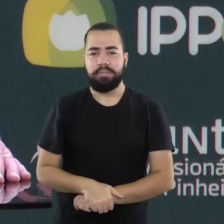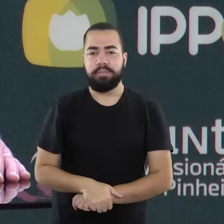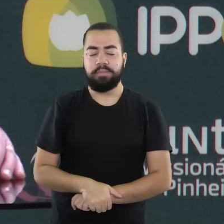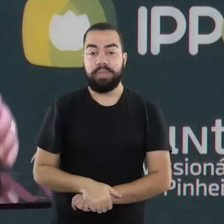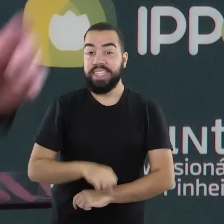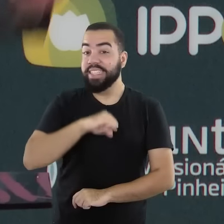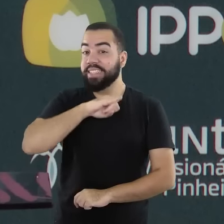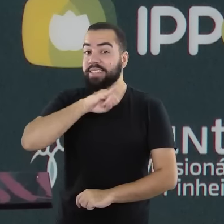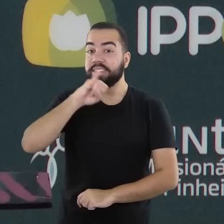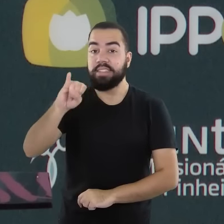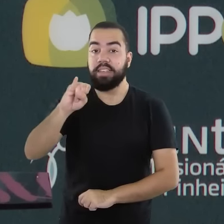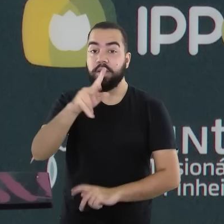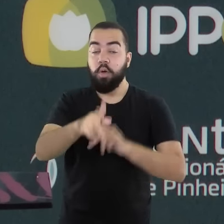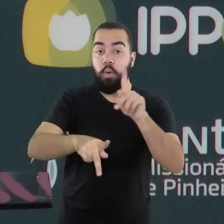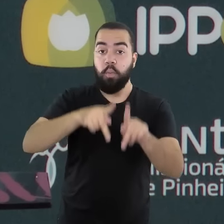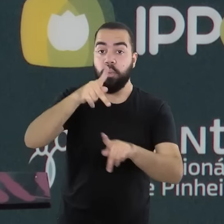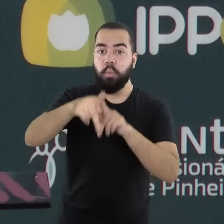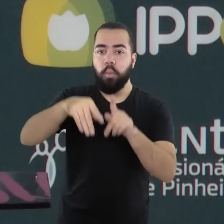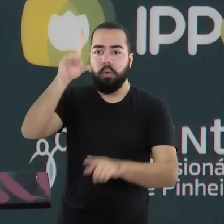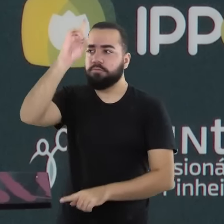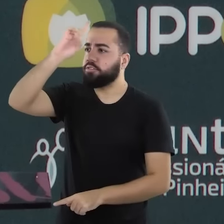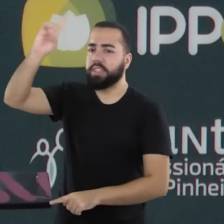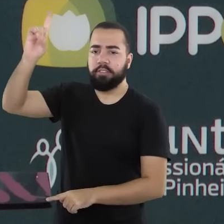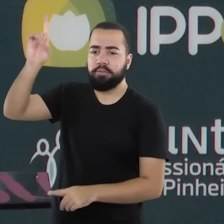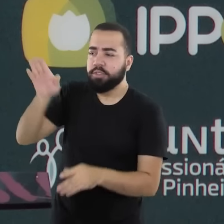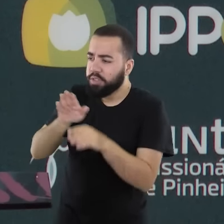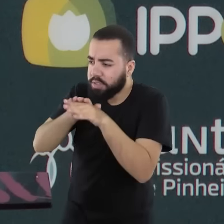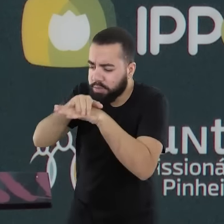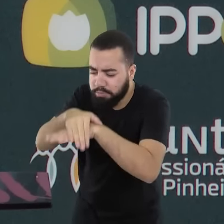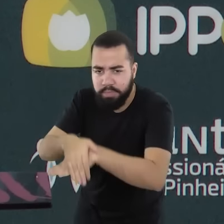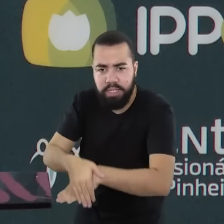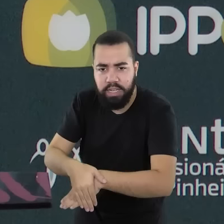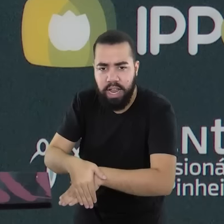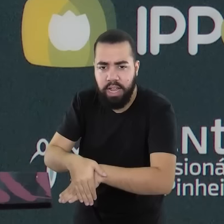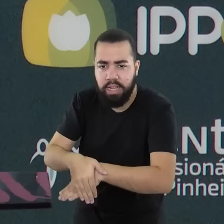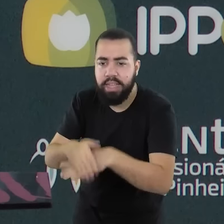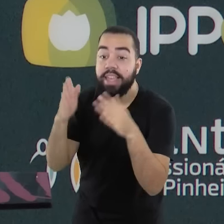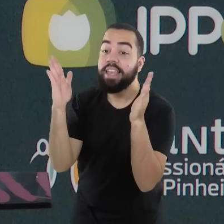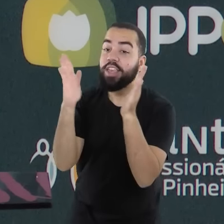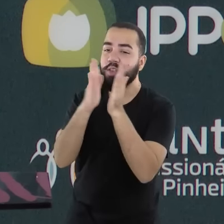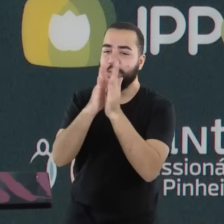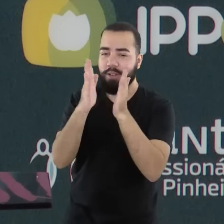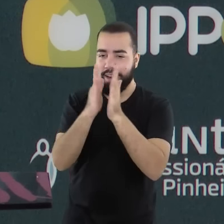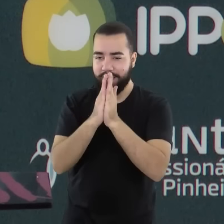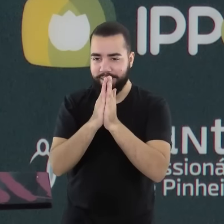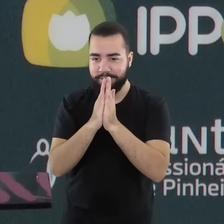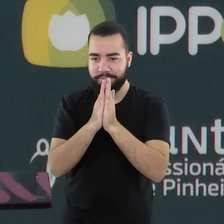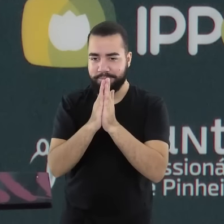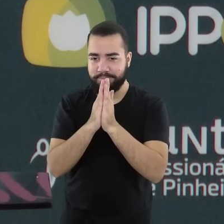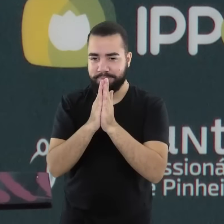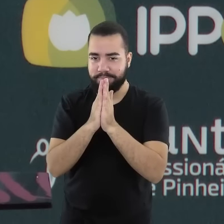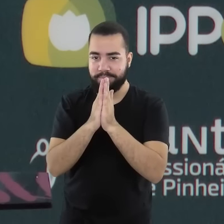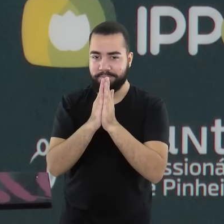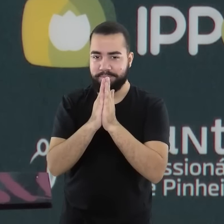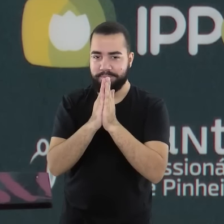Se o meu povo, que se chama pelo meu nome, se humilhar e orar.